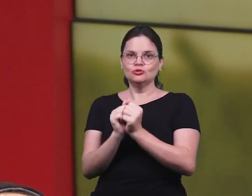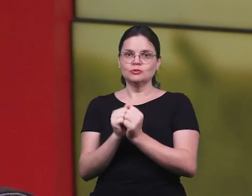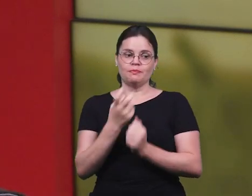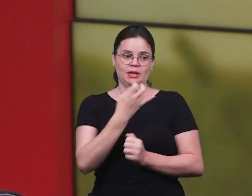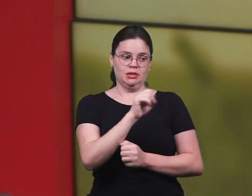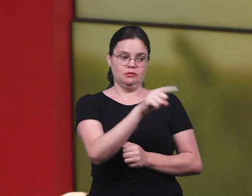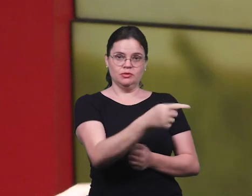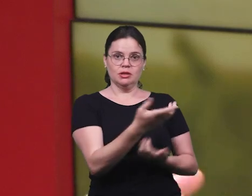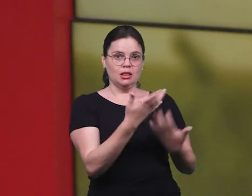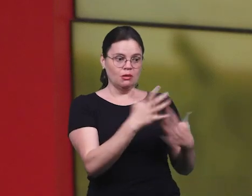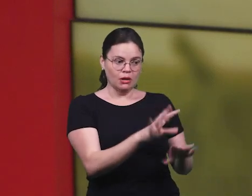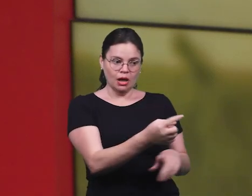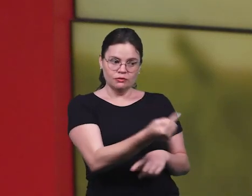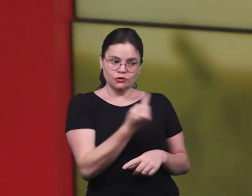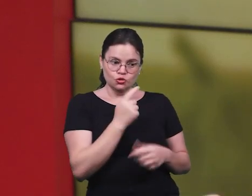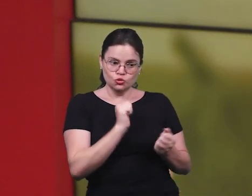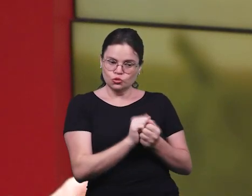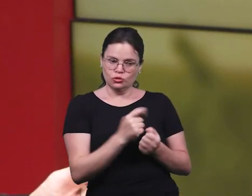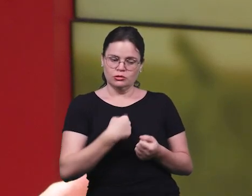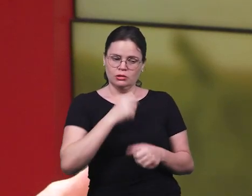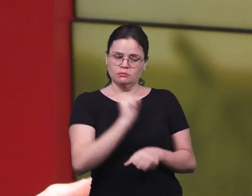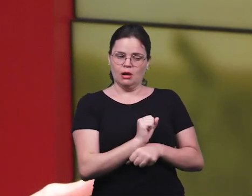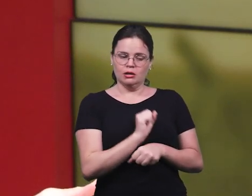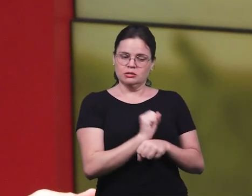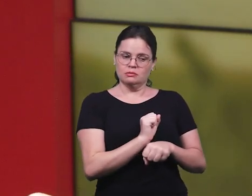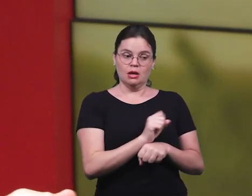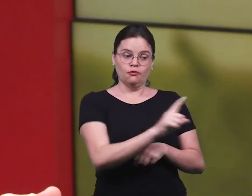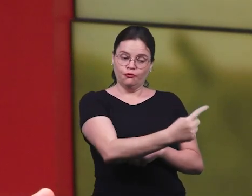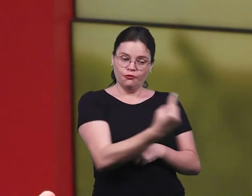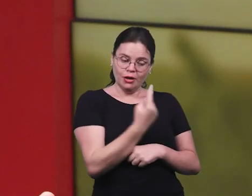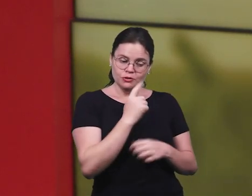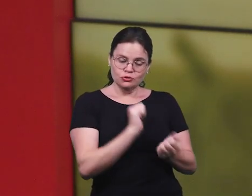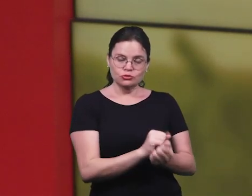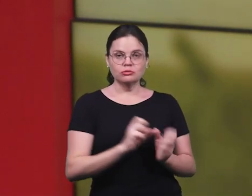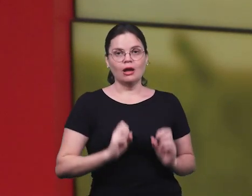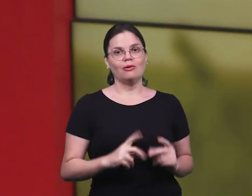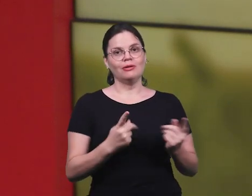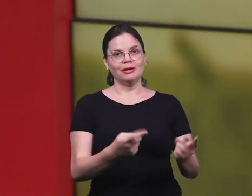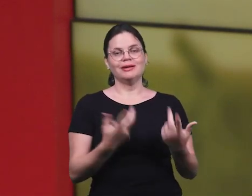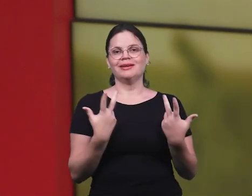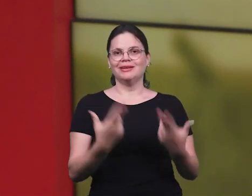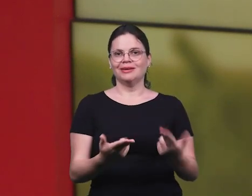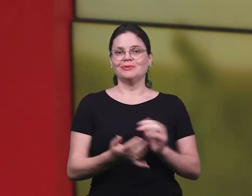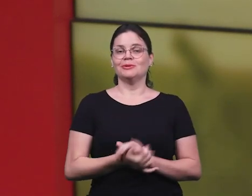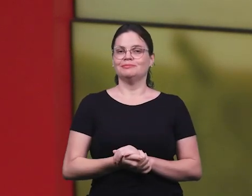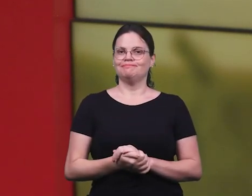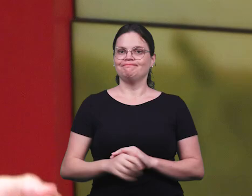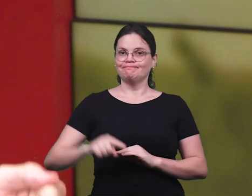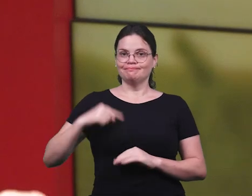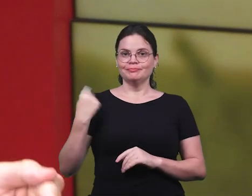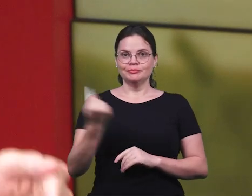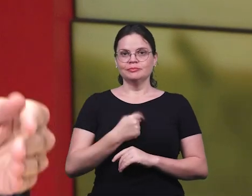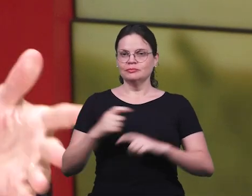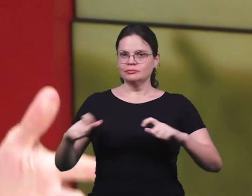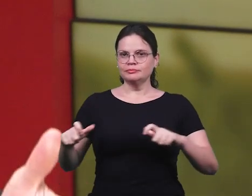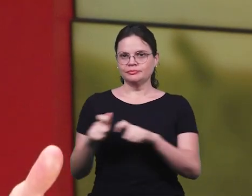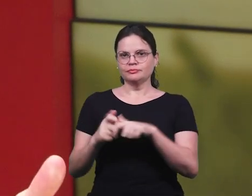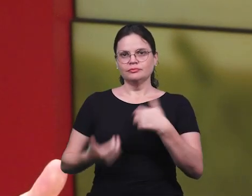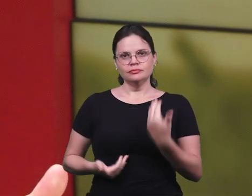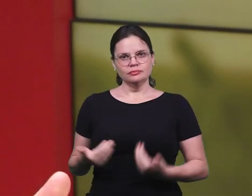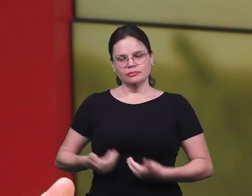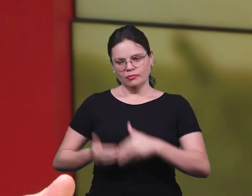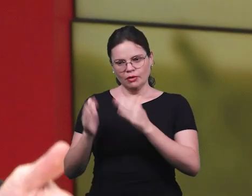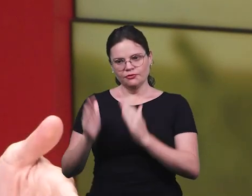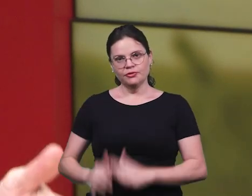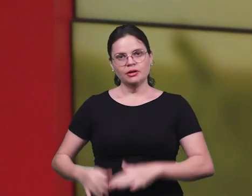esse momento, como o pastor Roger citou aqui, nós somos remanescentes, estamos estudando isso. Sempre houve um